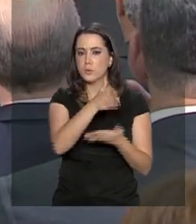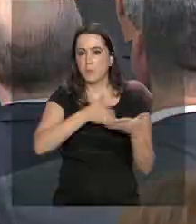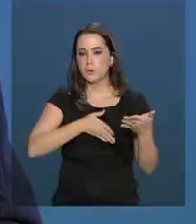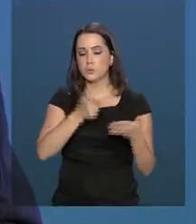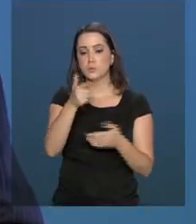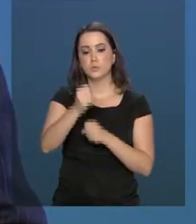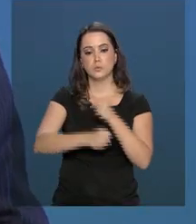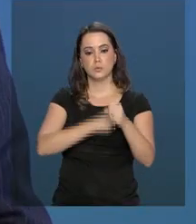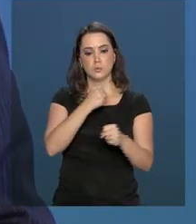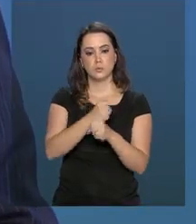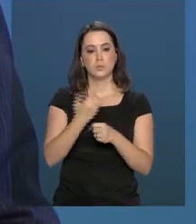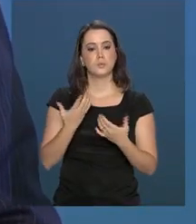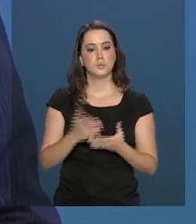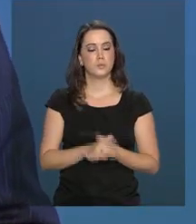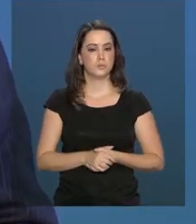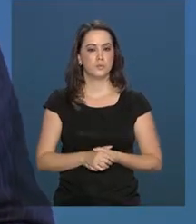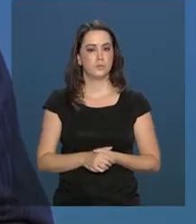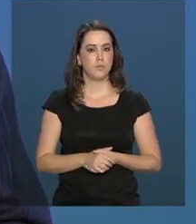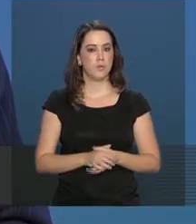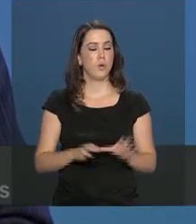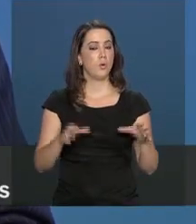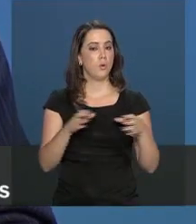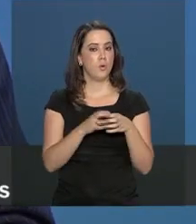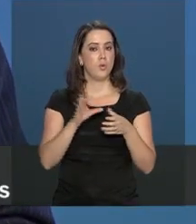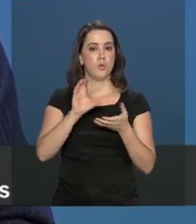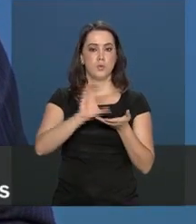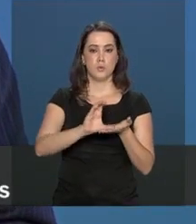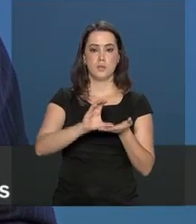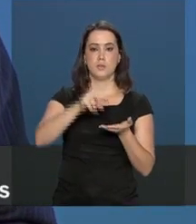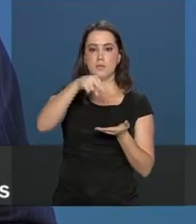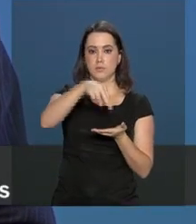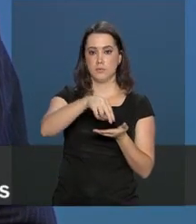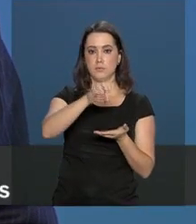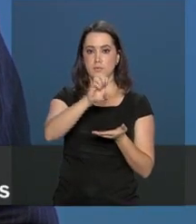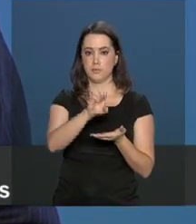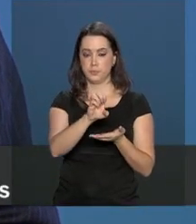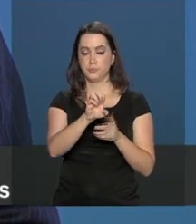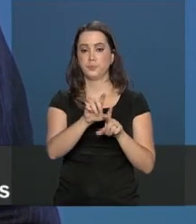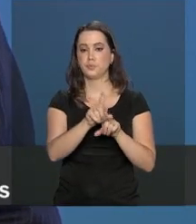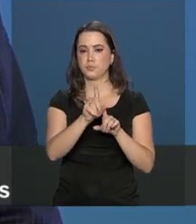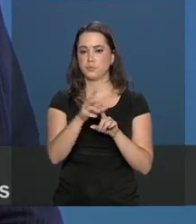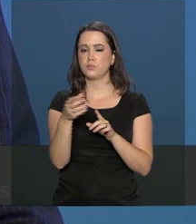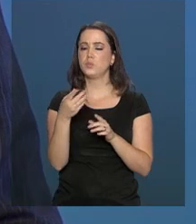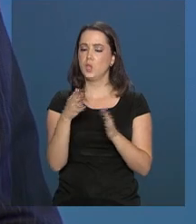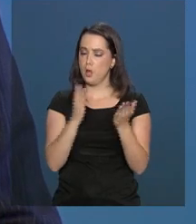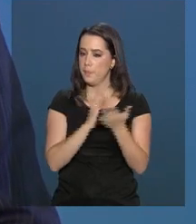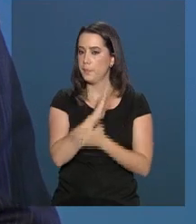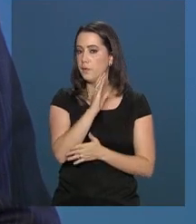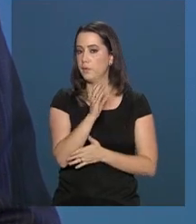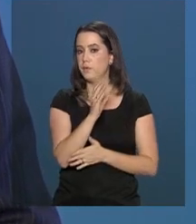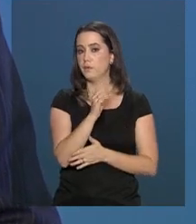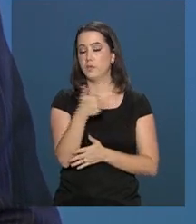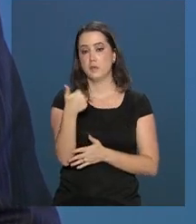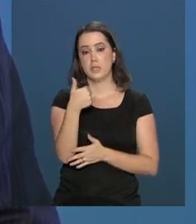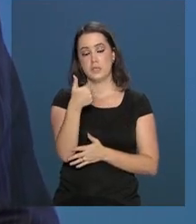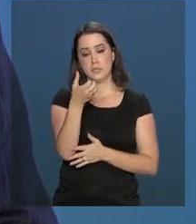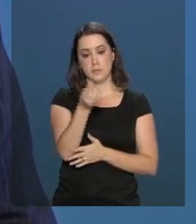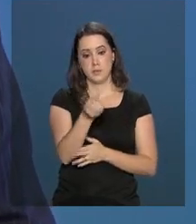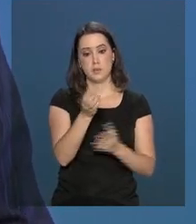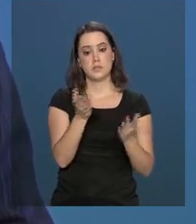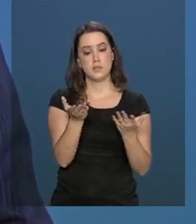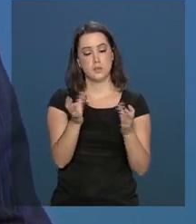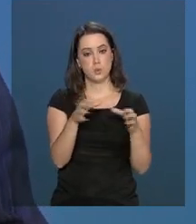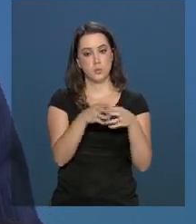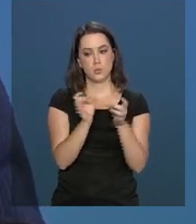próximos anos o conselho nacional de política energética aprovou a realização da sexta rodada de partilha dessas rodadas de concessão e